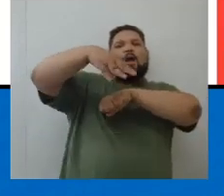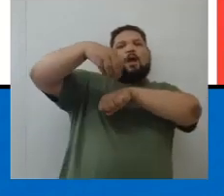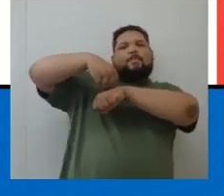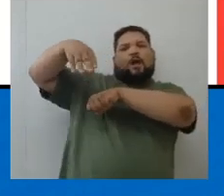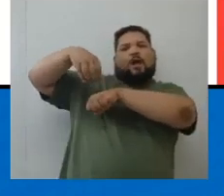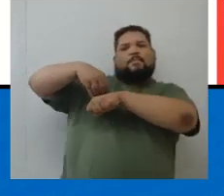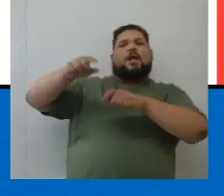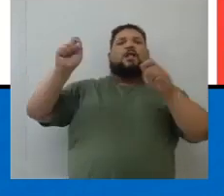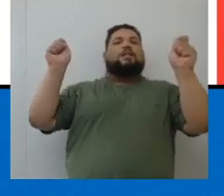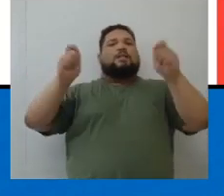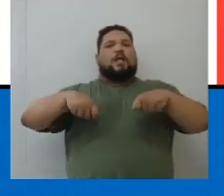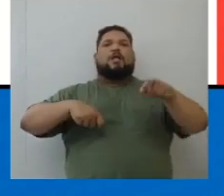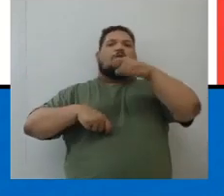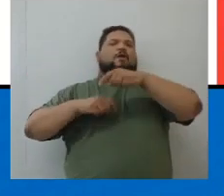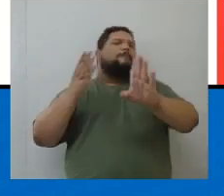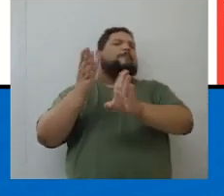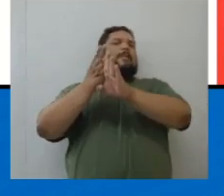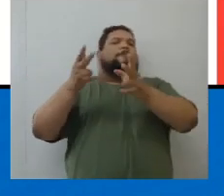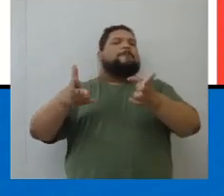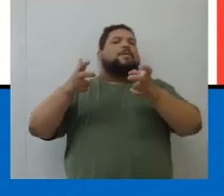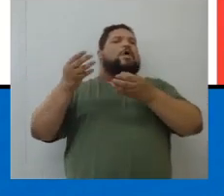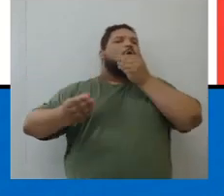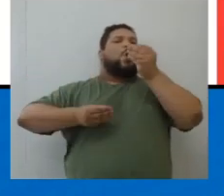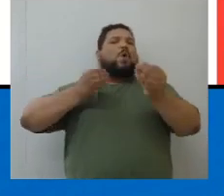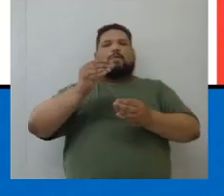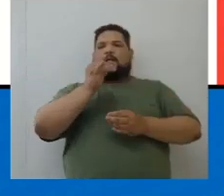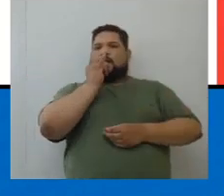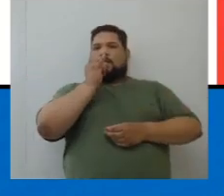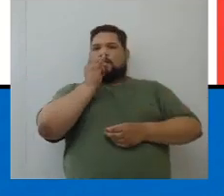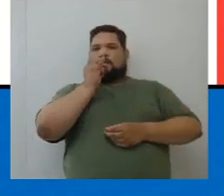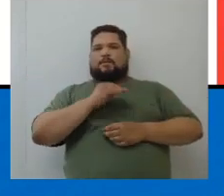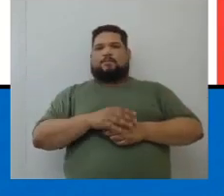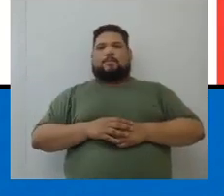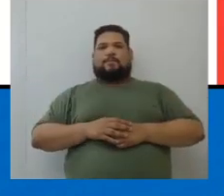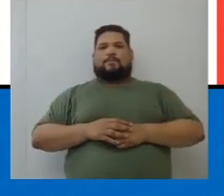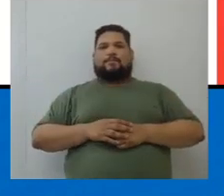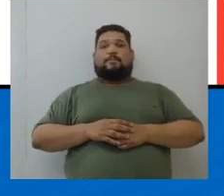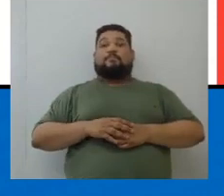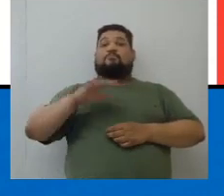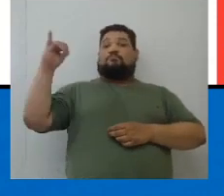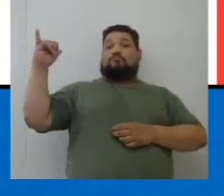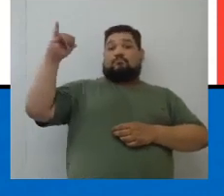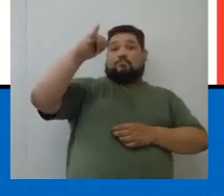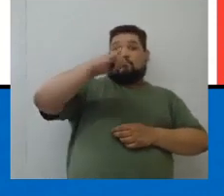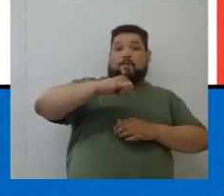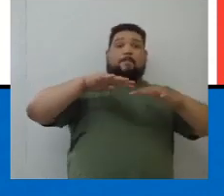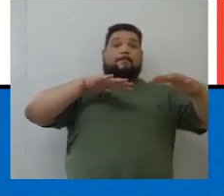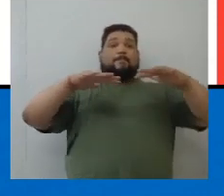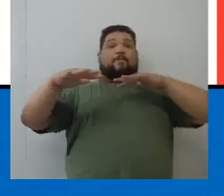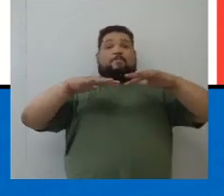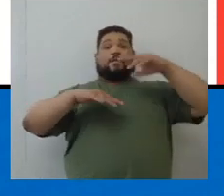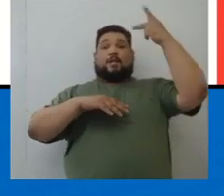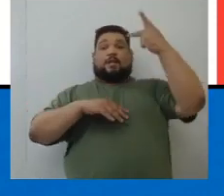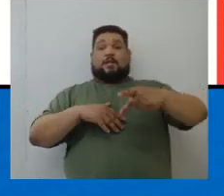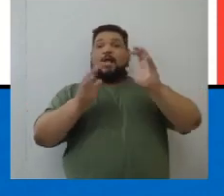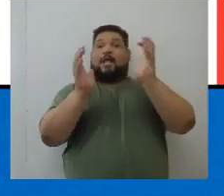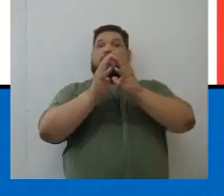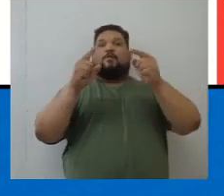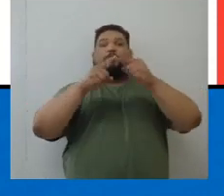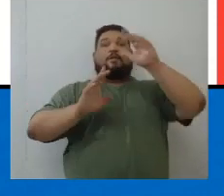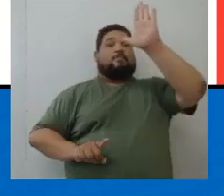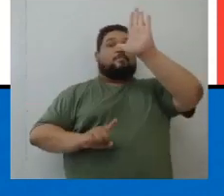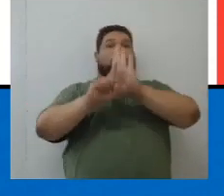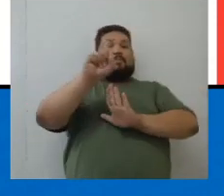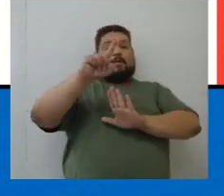áreas. E a gente percebe isso como, por exemplo, através da figura do tráfego aéreo do Recife, que é um dos maiores da região,